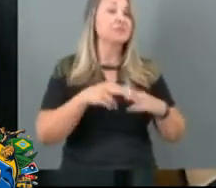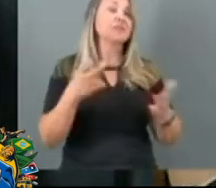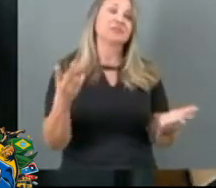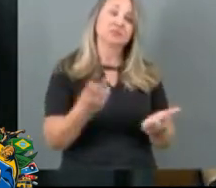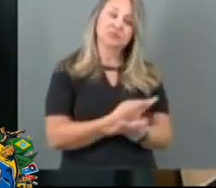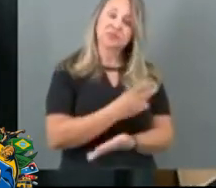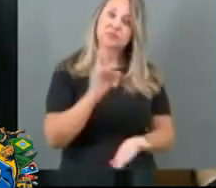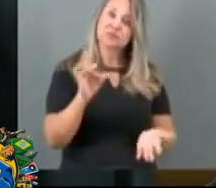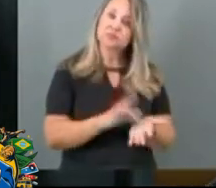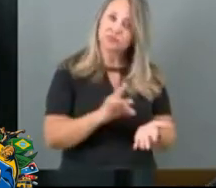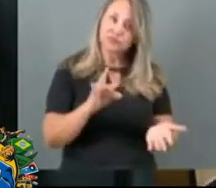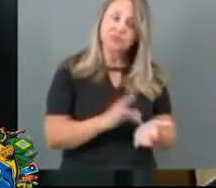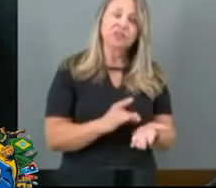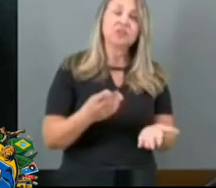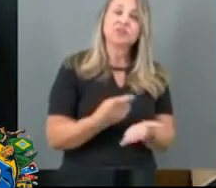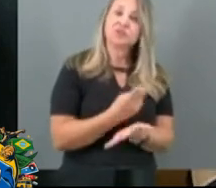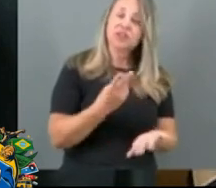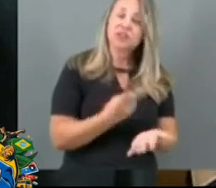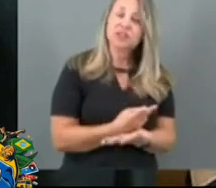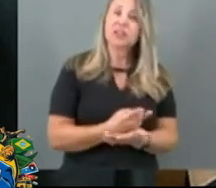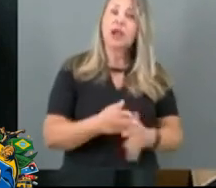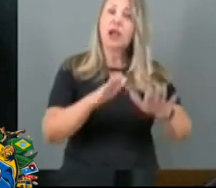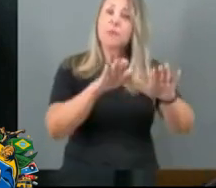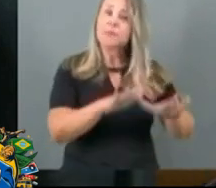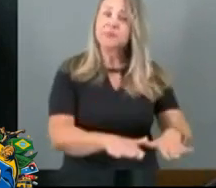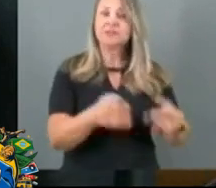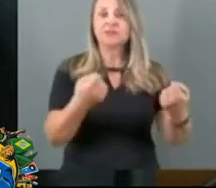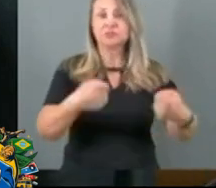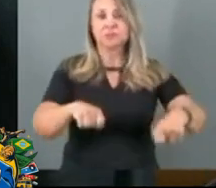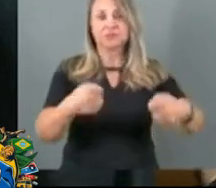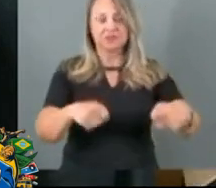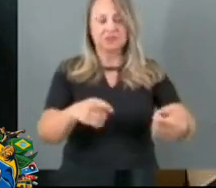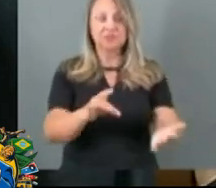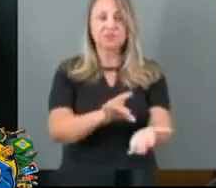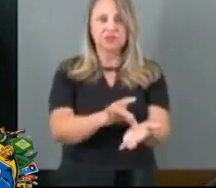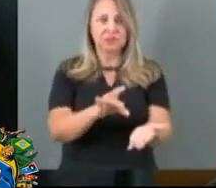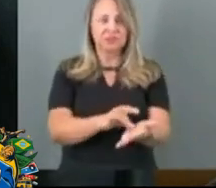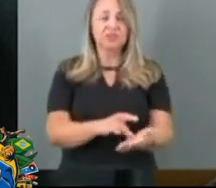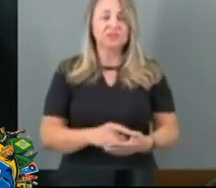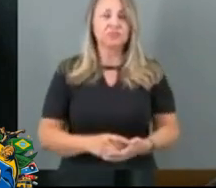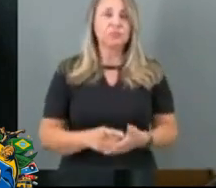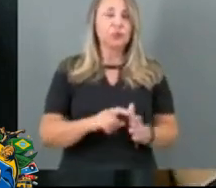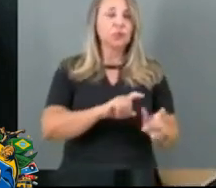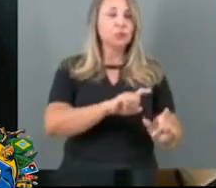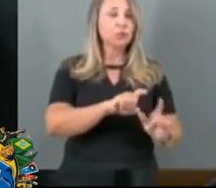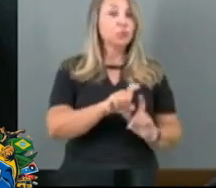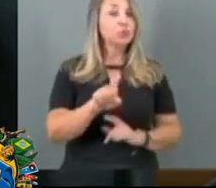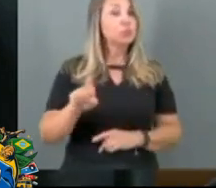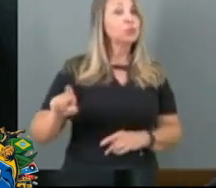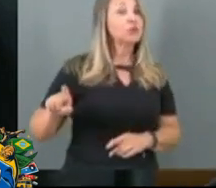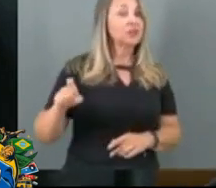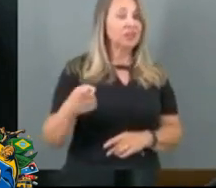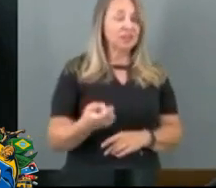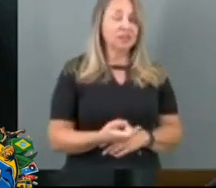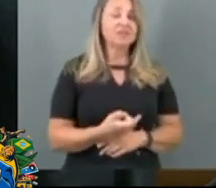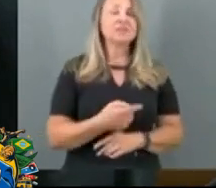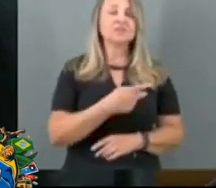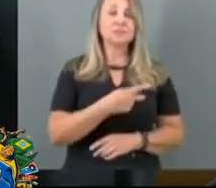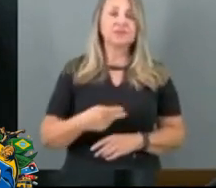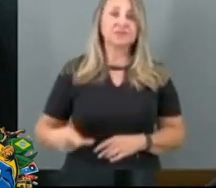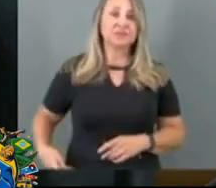A permanência do Roberto foi necessária. Mas eu entendo que agora